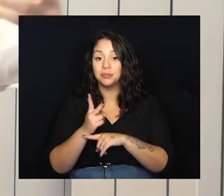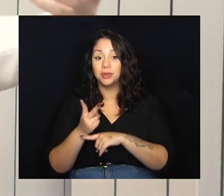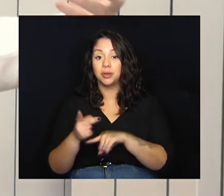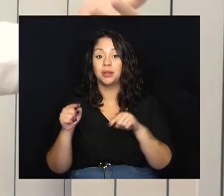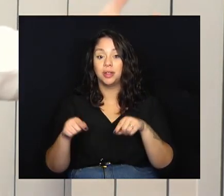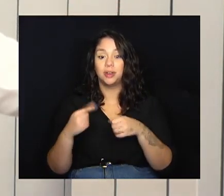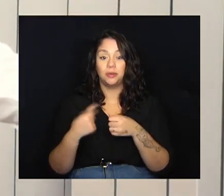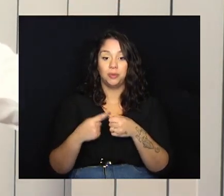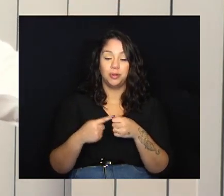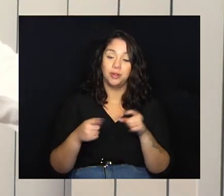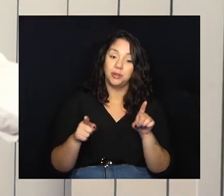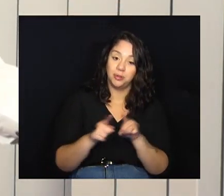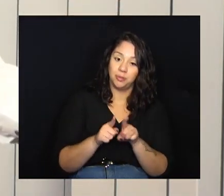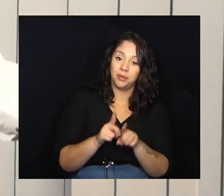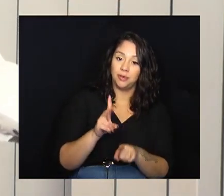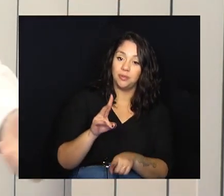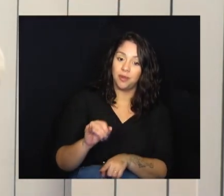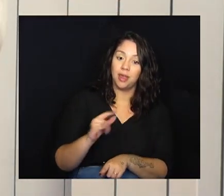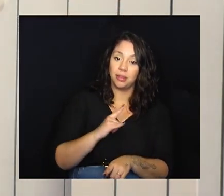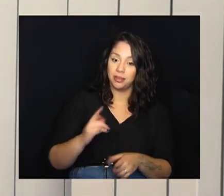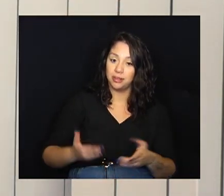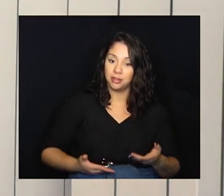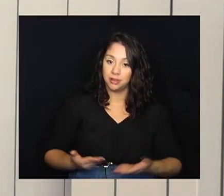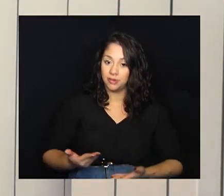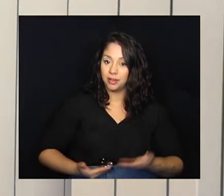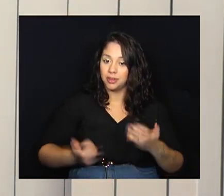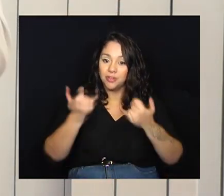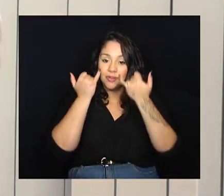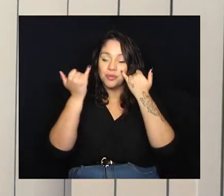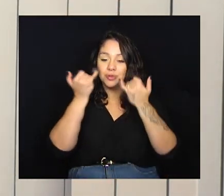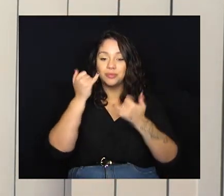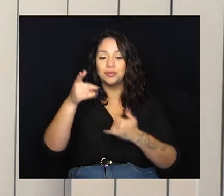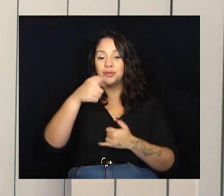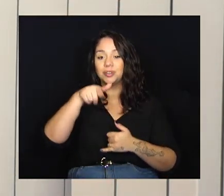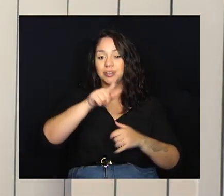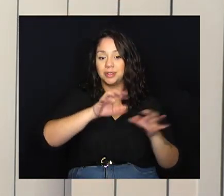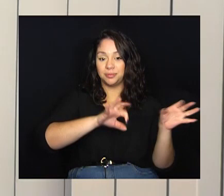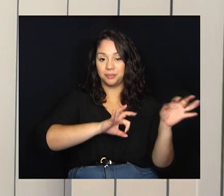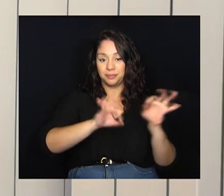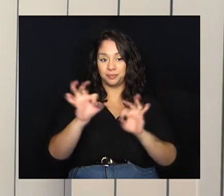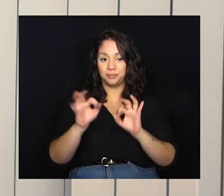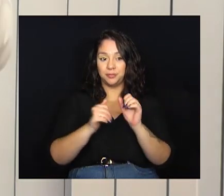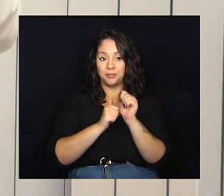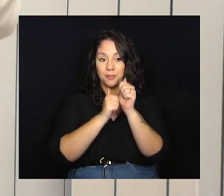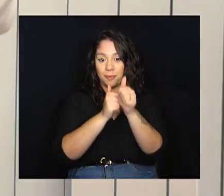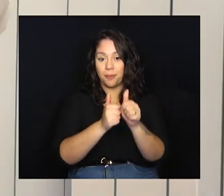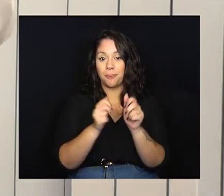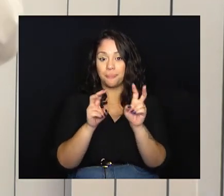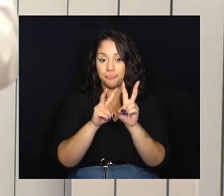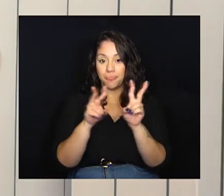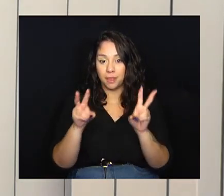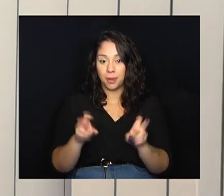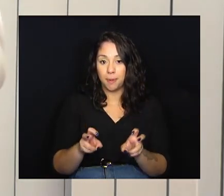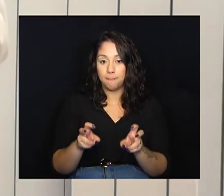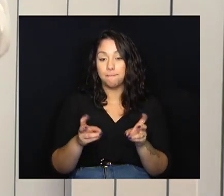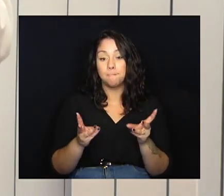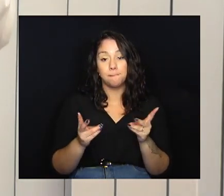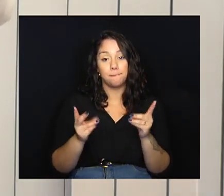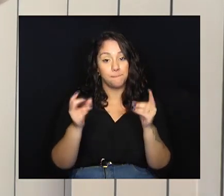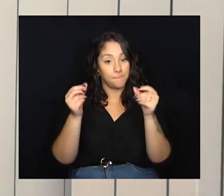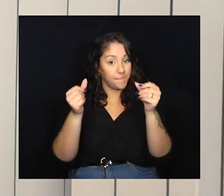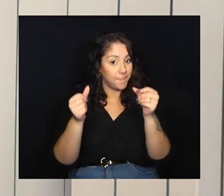Claro que vai ter aquele serviço de informação para você que está nos acompanhando em relação a qualificação